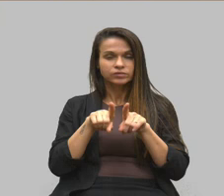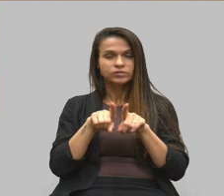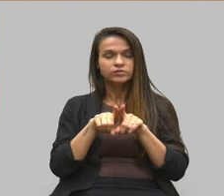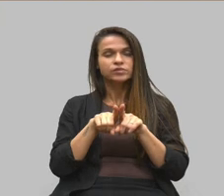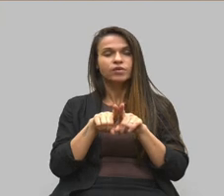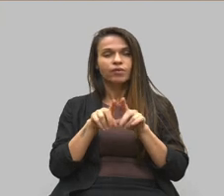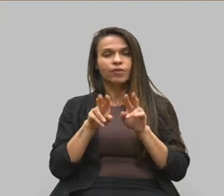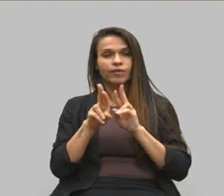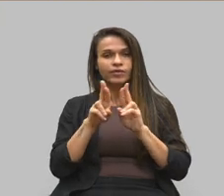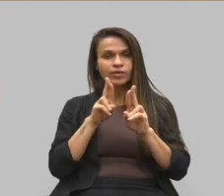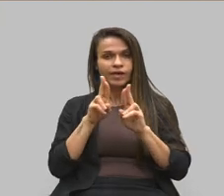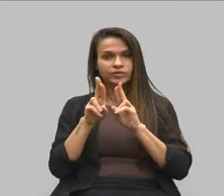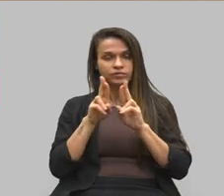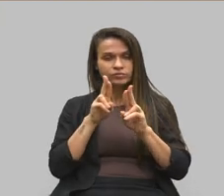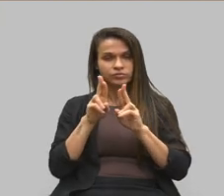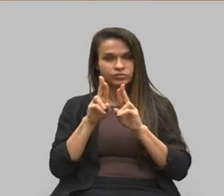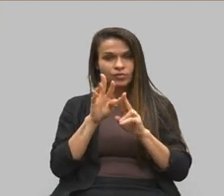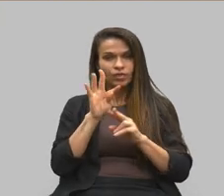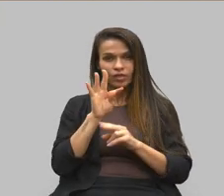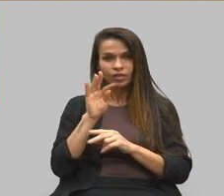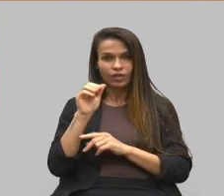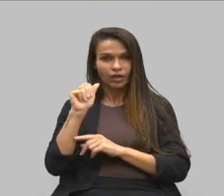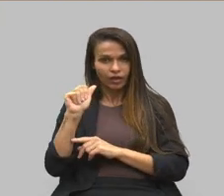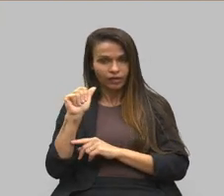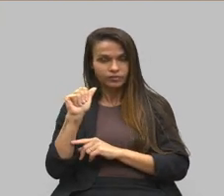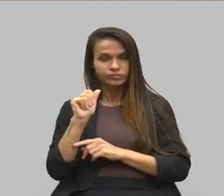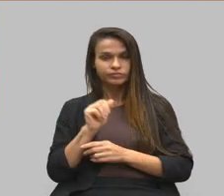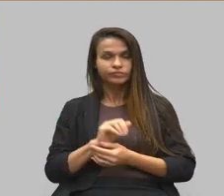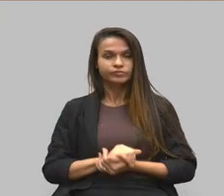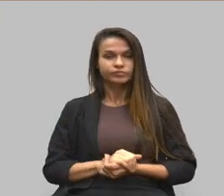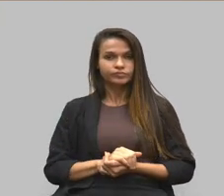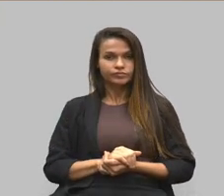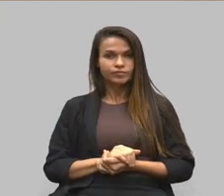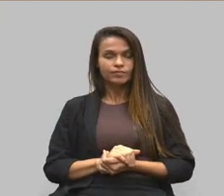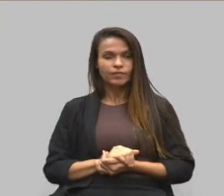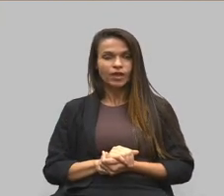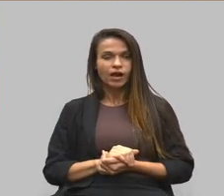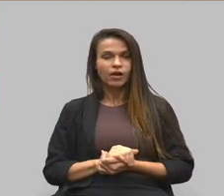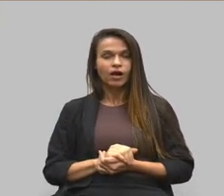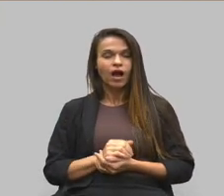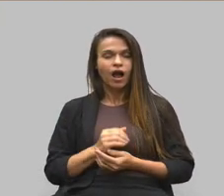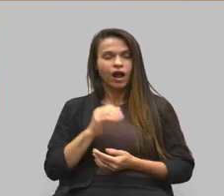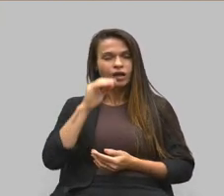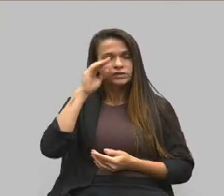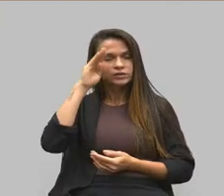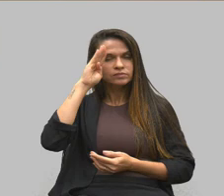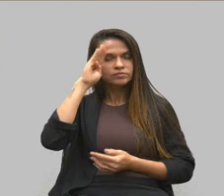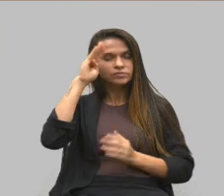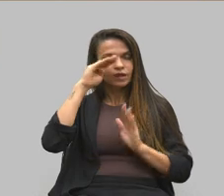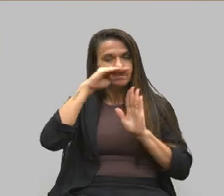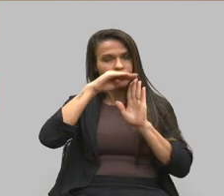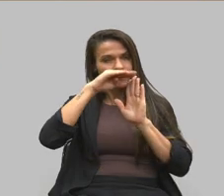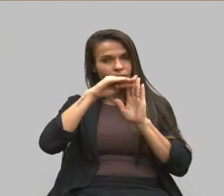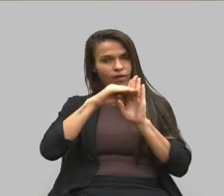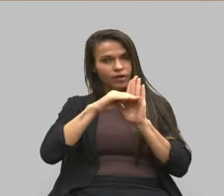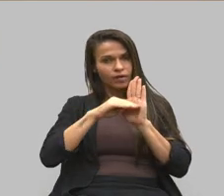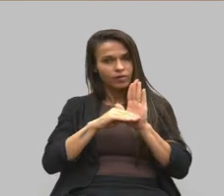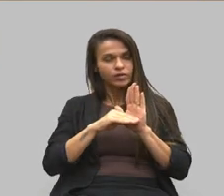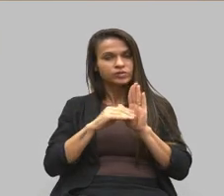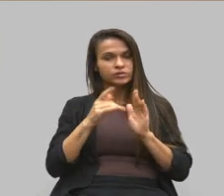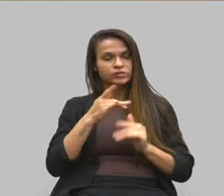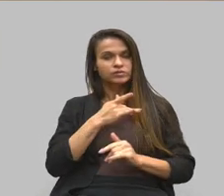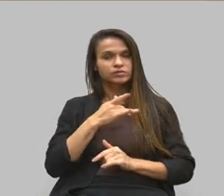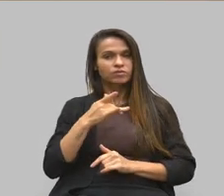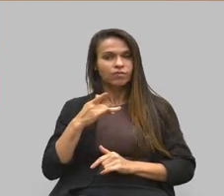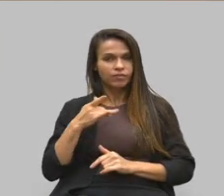ao transtorno do espectro autista então assim as principais eh condições aí de saúde que